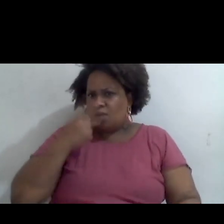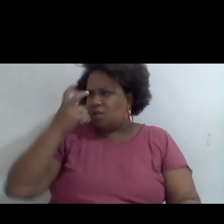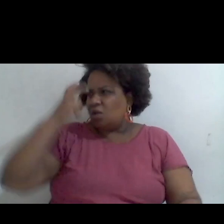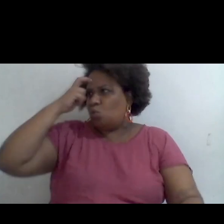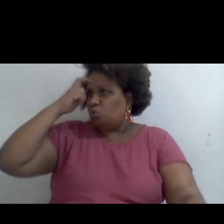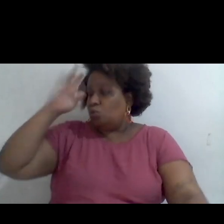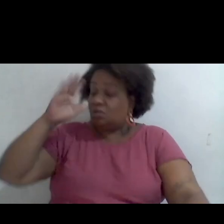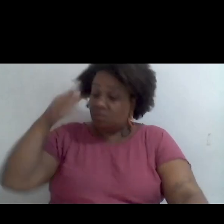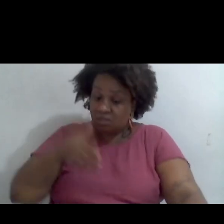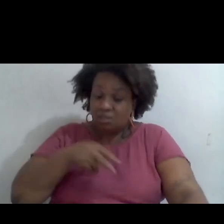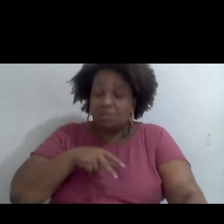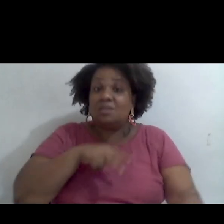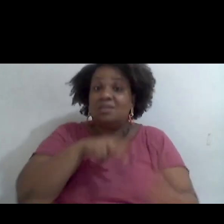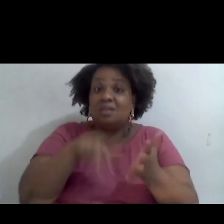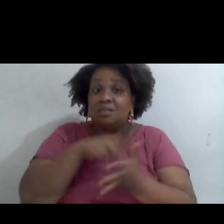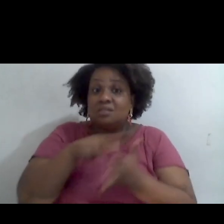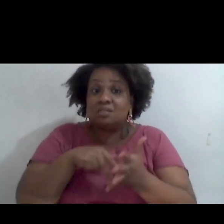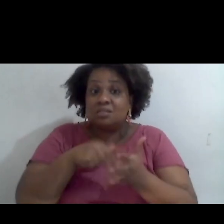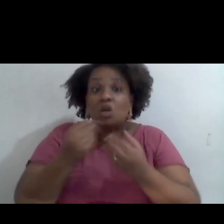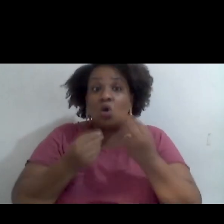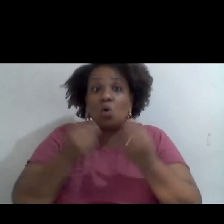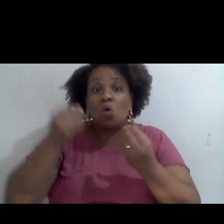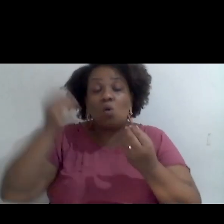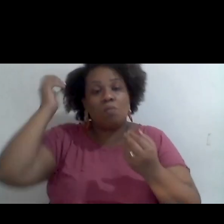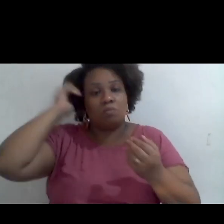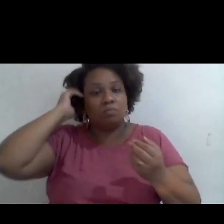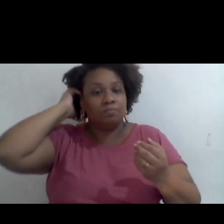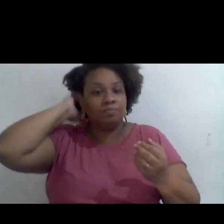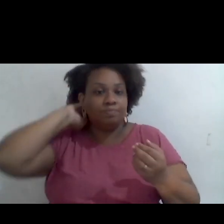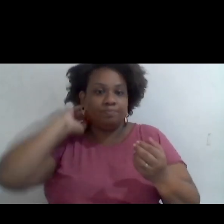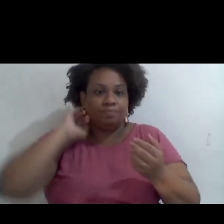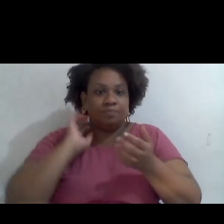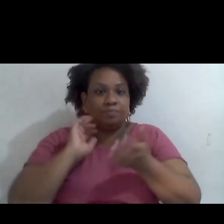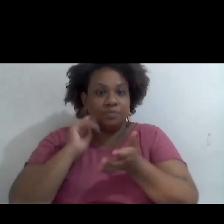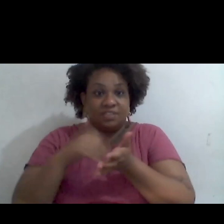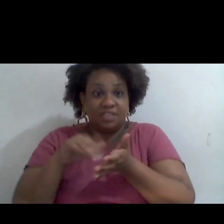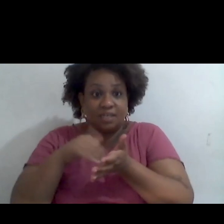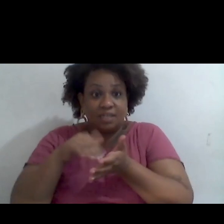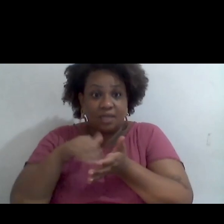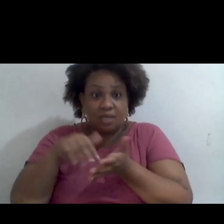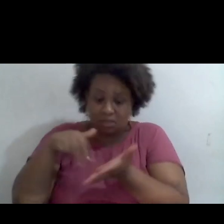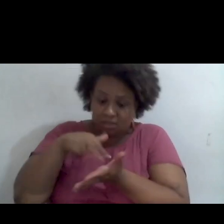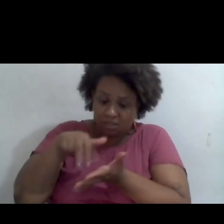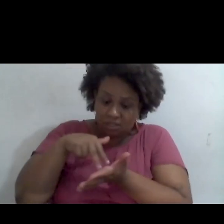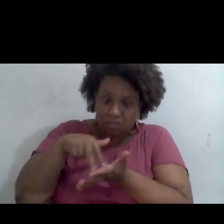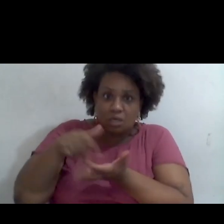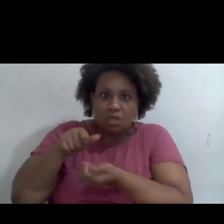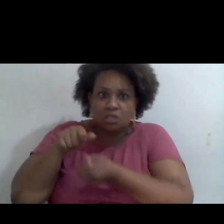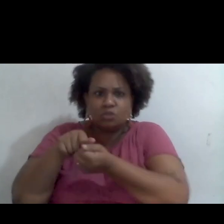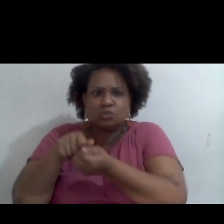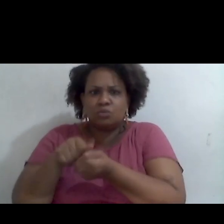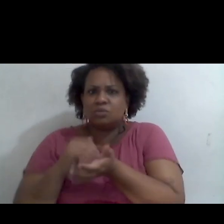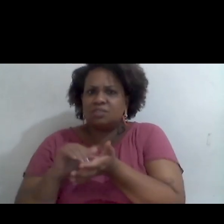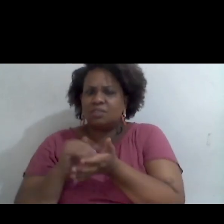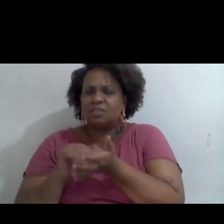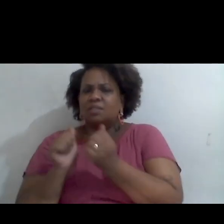é que a internacionalização da dança vai se dar nesse aspecto? É o secretário olhando quem dança, ou é a dança junto com a Secretaria de Cultura,